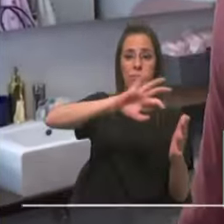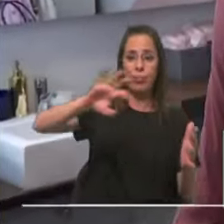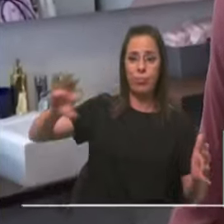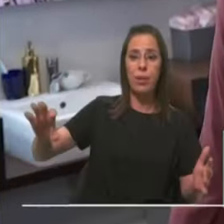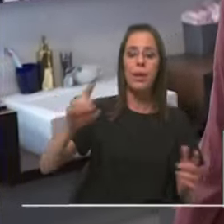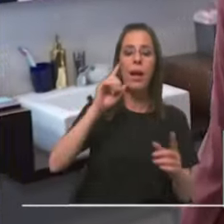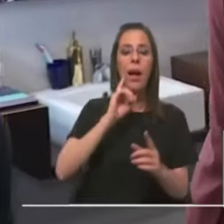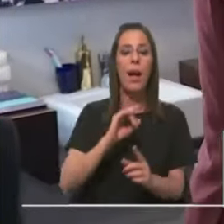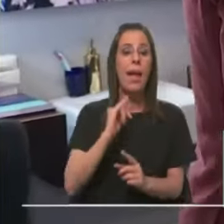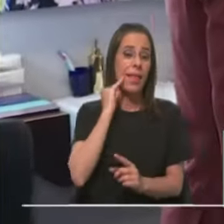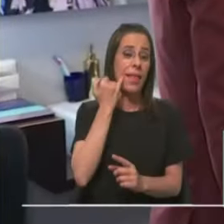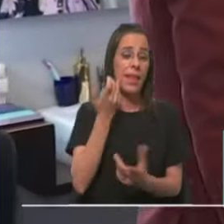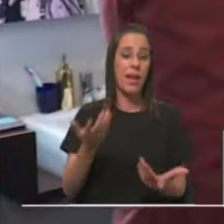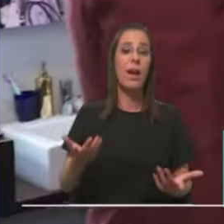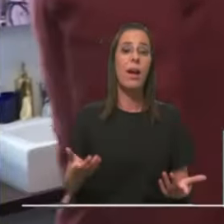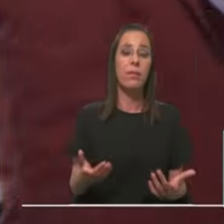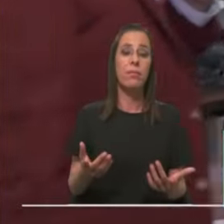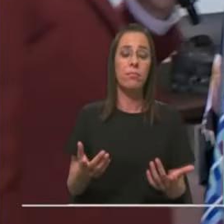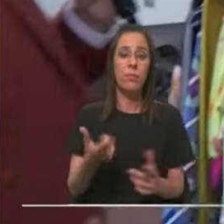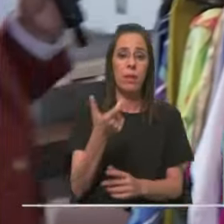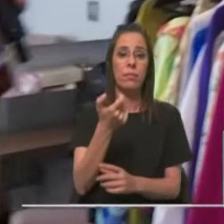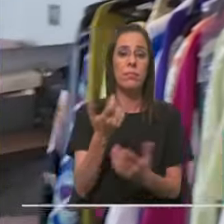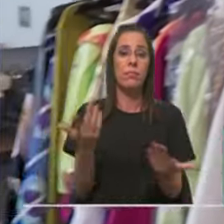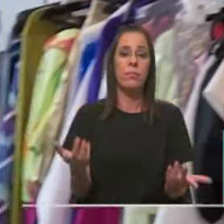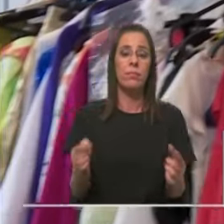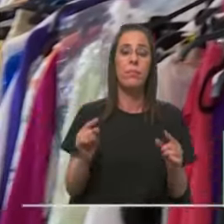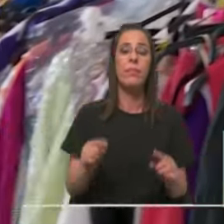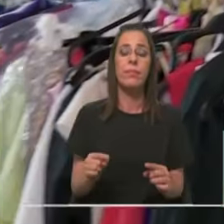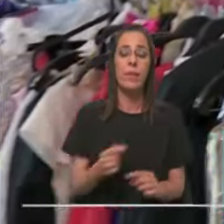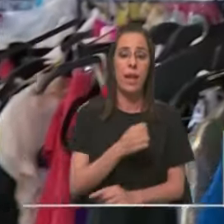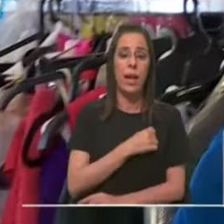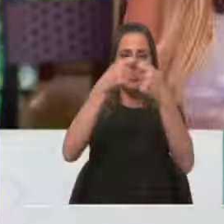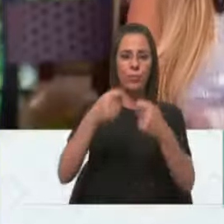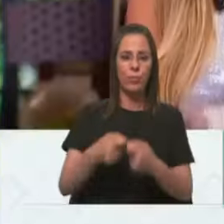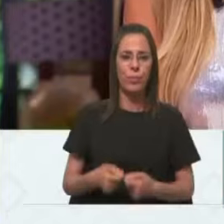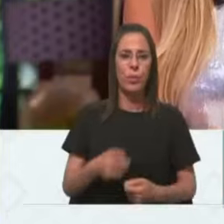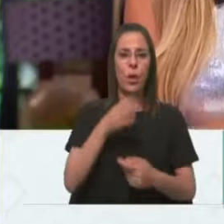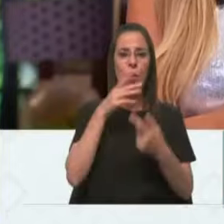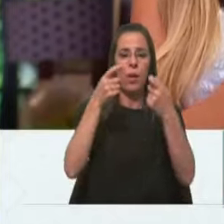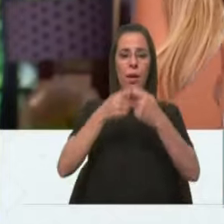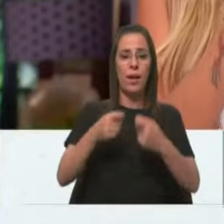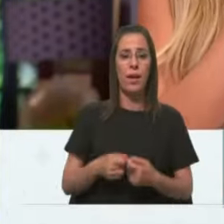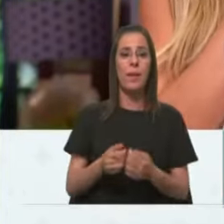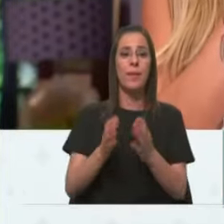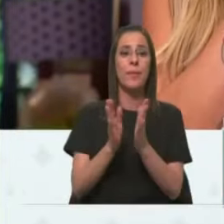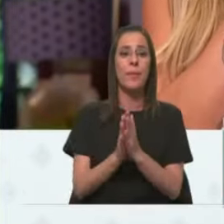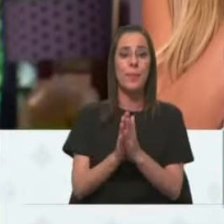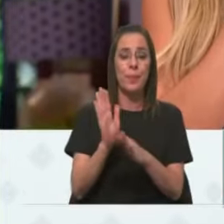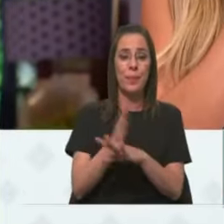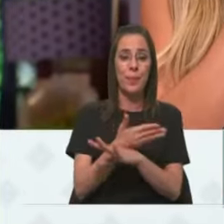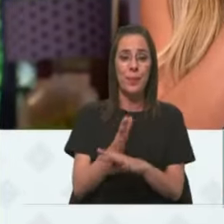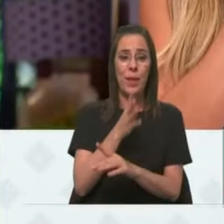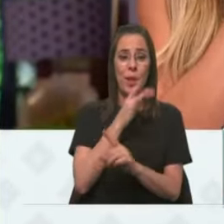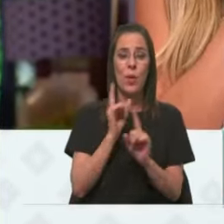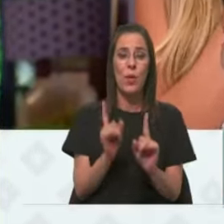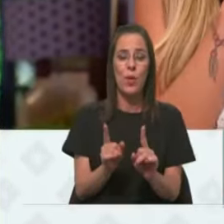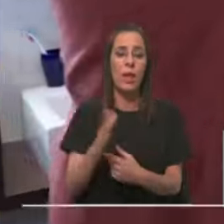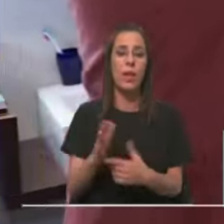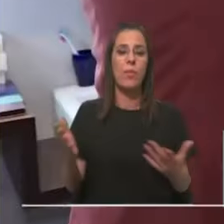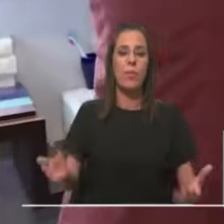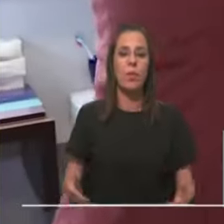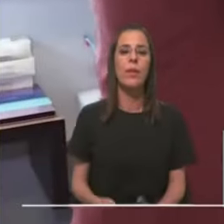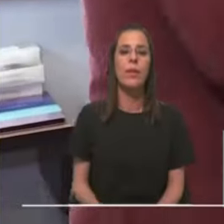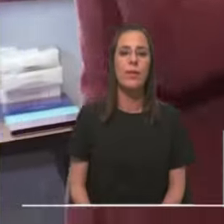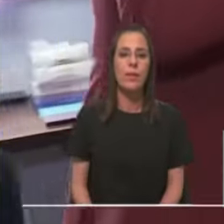Diana usa nesta Casa Feliz. Tudo aqui separadinho por cores. Então,